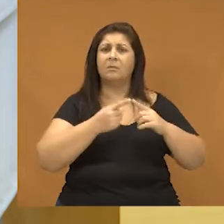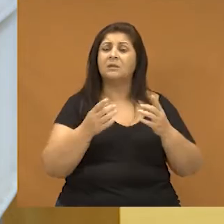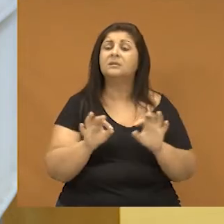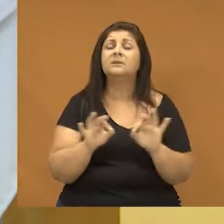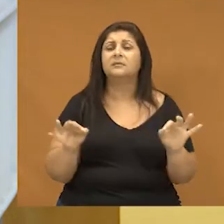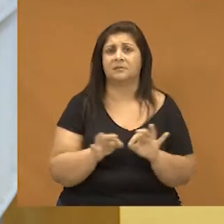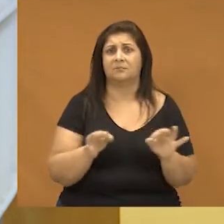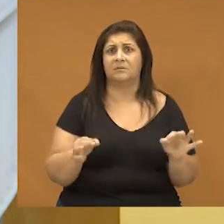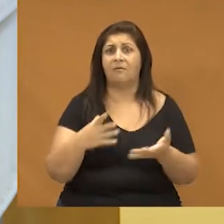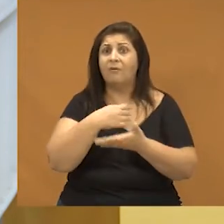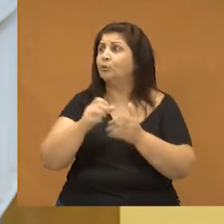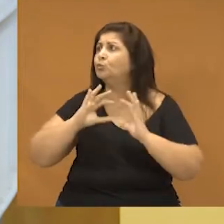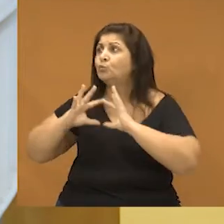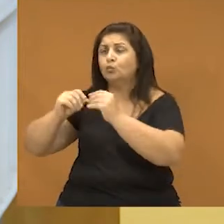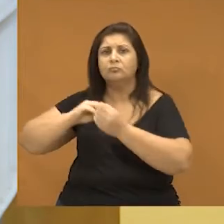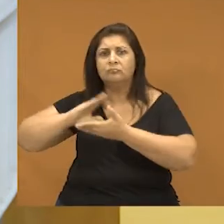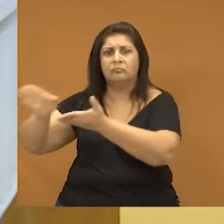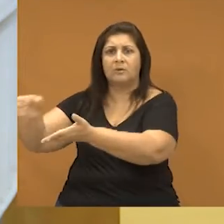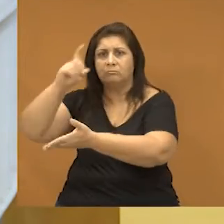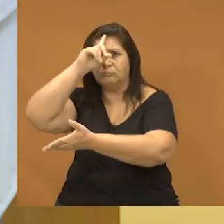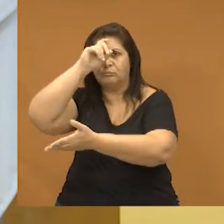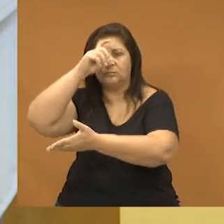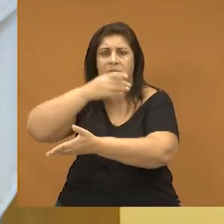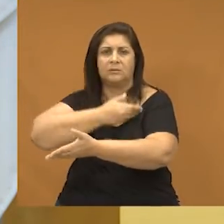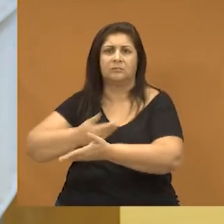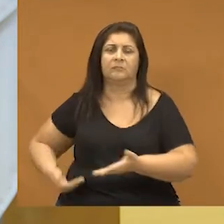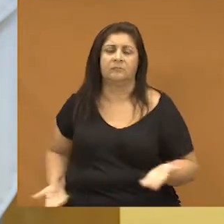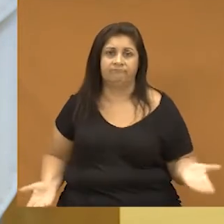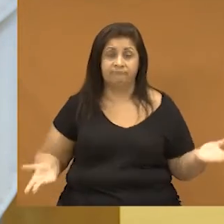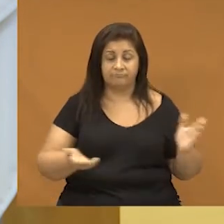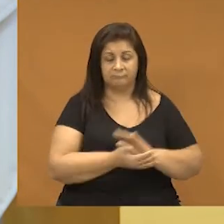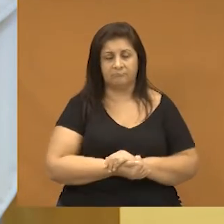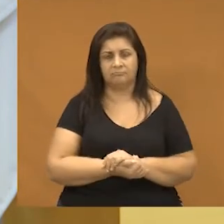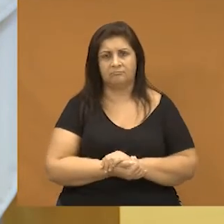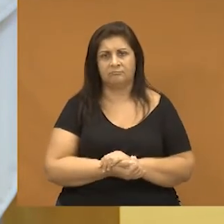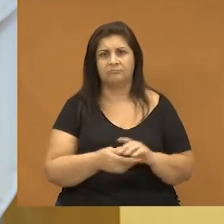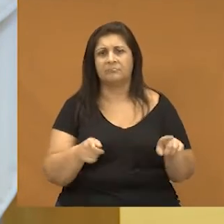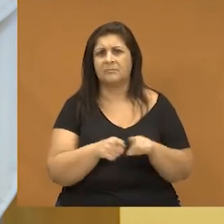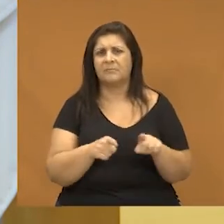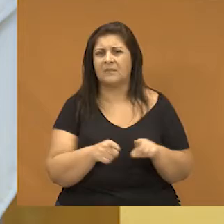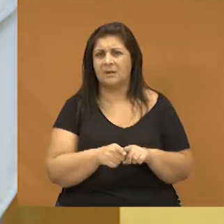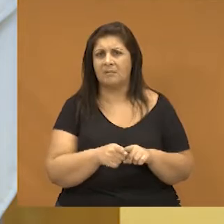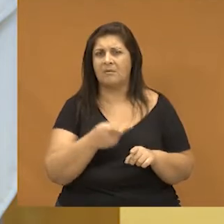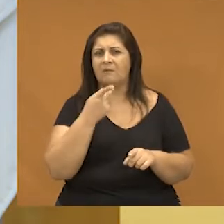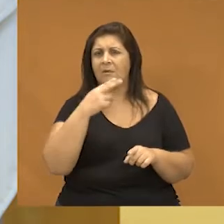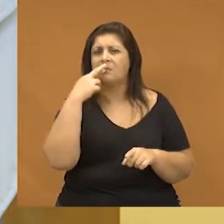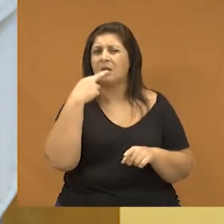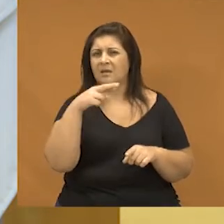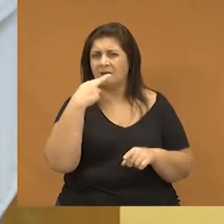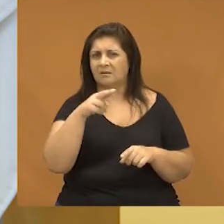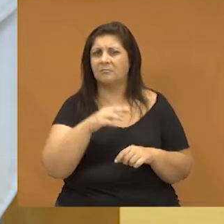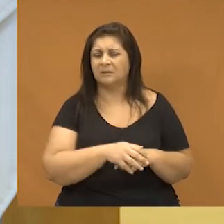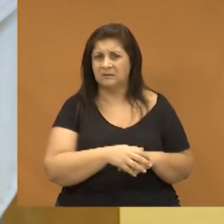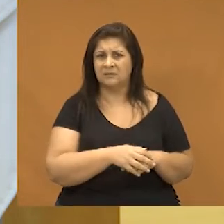extremos que acontecem. Em algumas ocasiões é que acontece um extremo. E quero aqui fazer uma crítica pesada